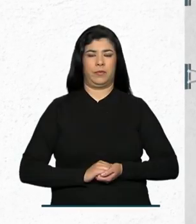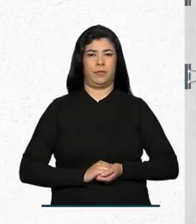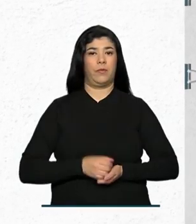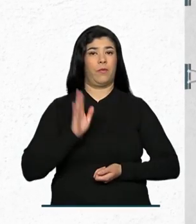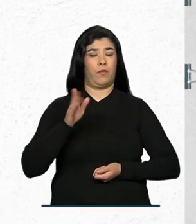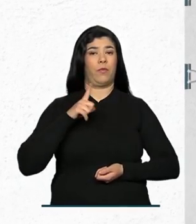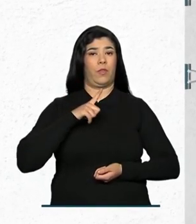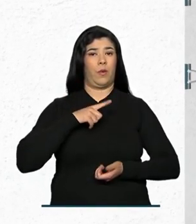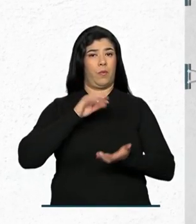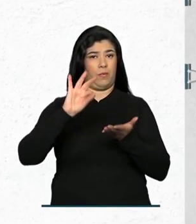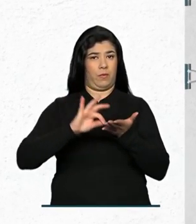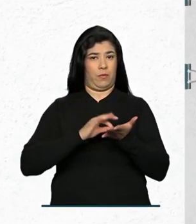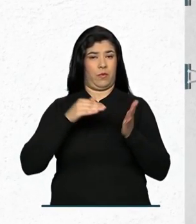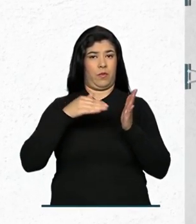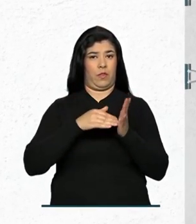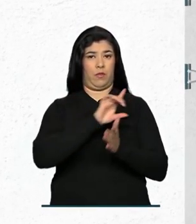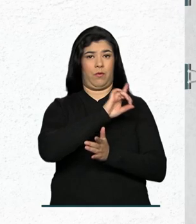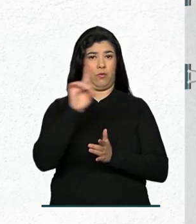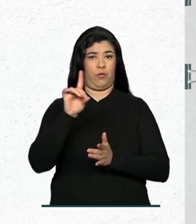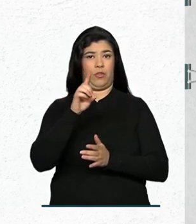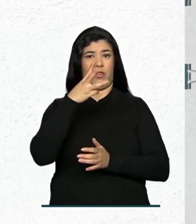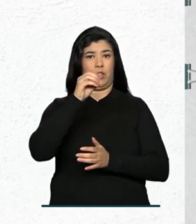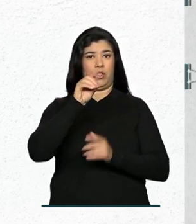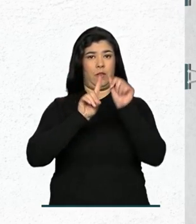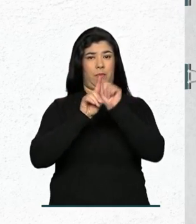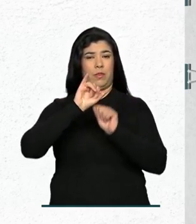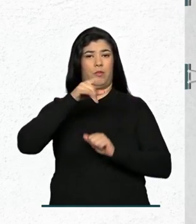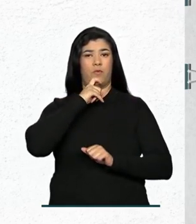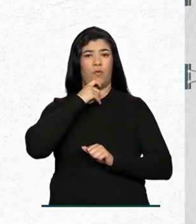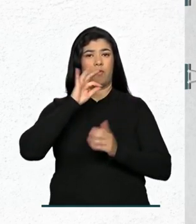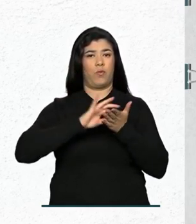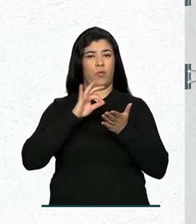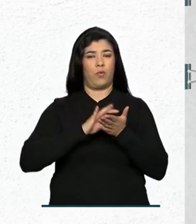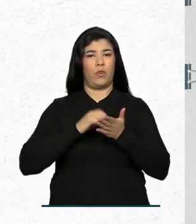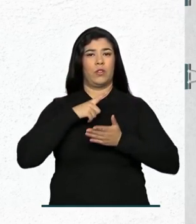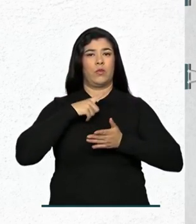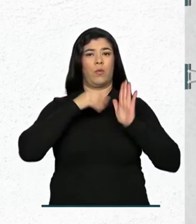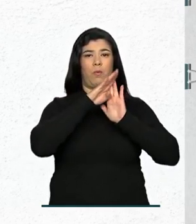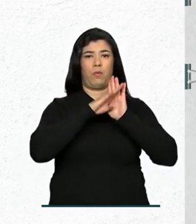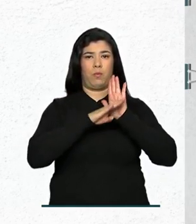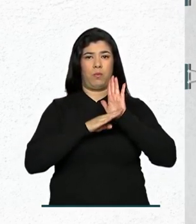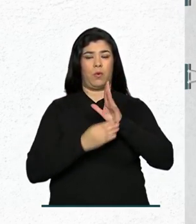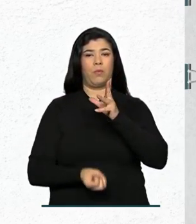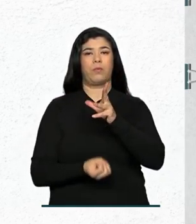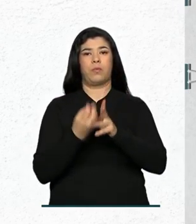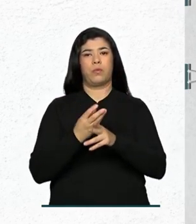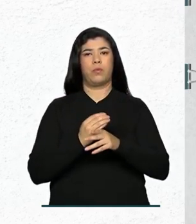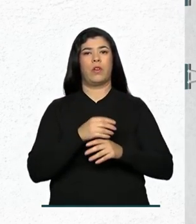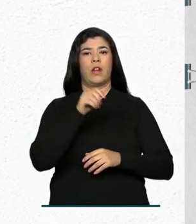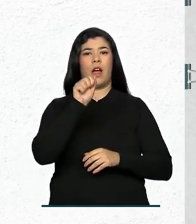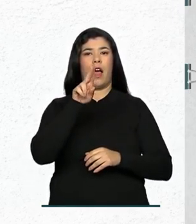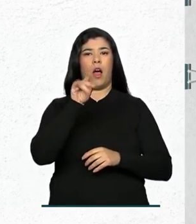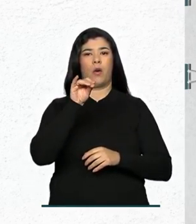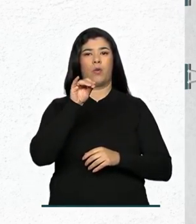Estão abertas até 30 de julho as inscrições para concorrer a recursos no programa de fomento ao audiovisual carioca